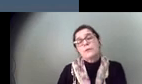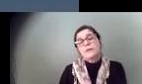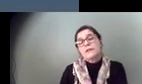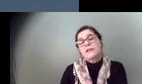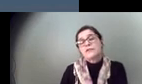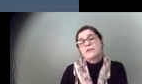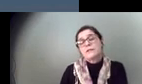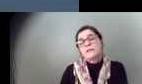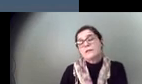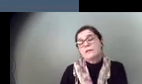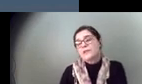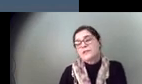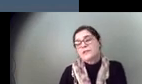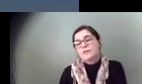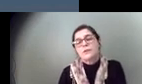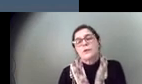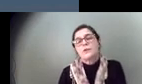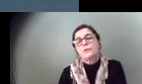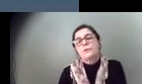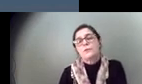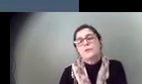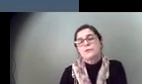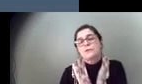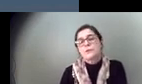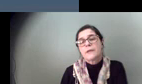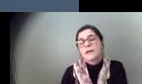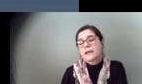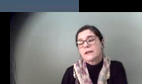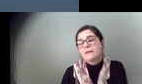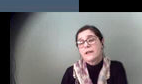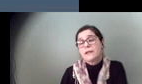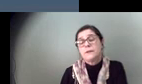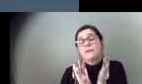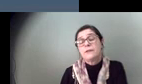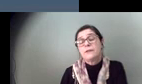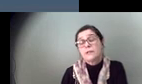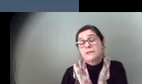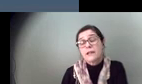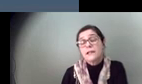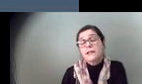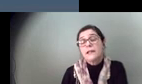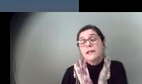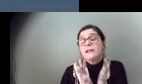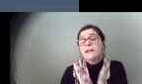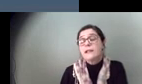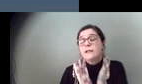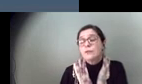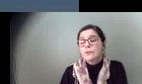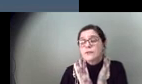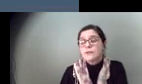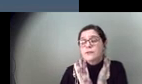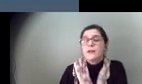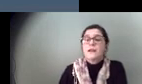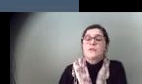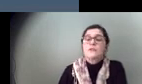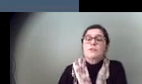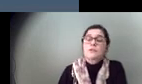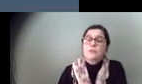a oportunidade de conhecer um pouquinho melhor o professor Cavalli, Fernando Cavalli, que ele